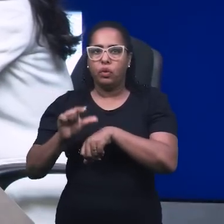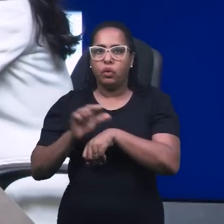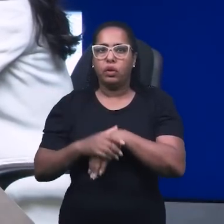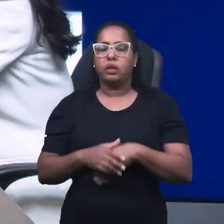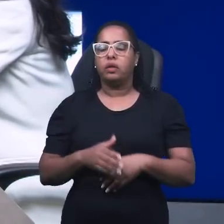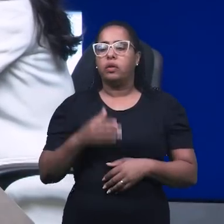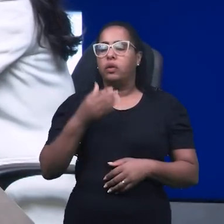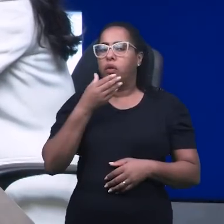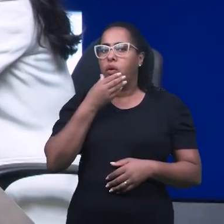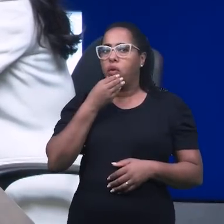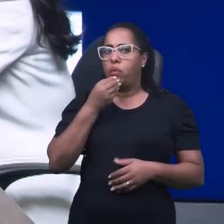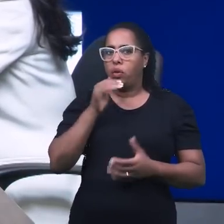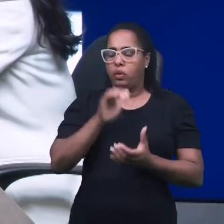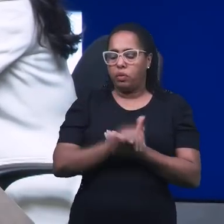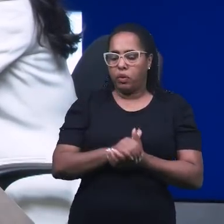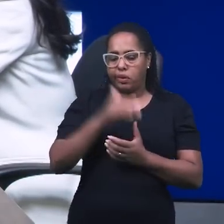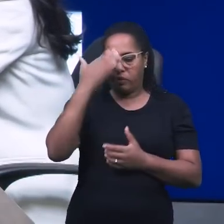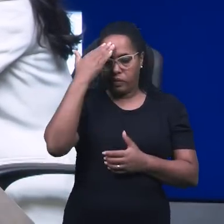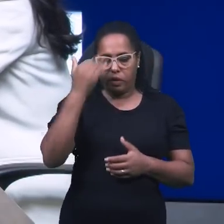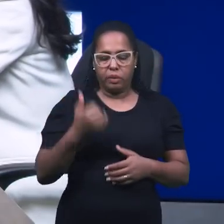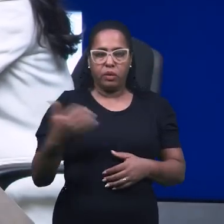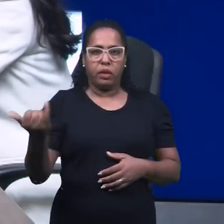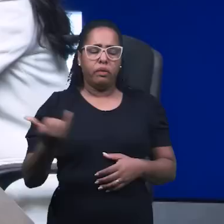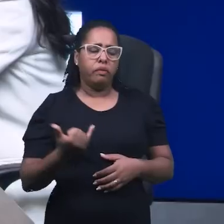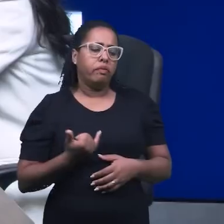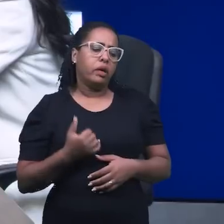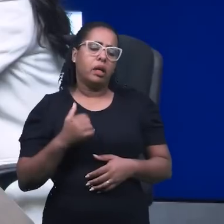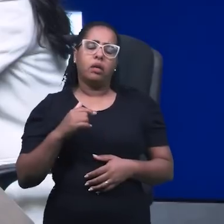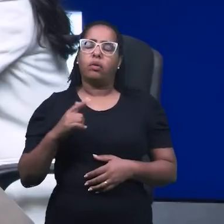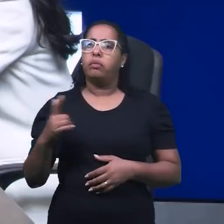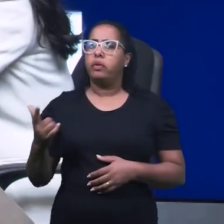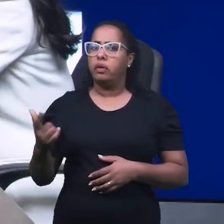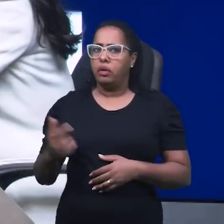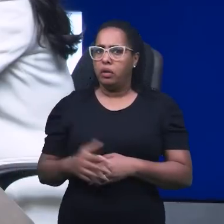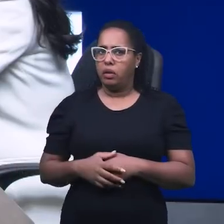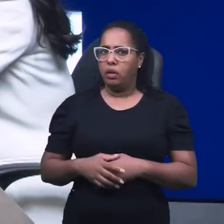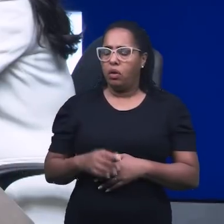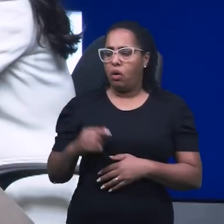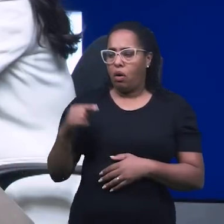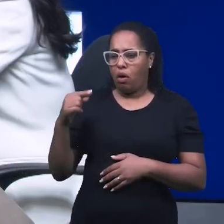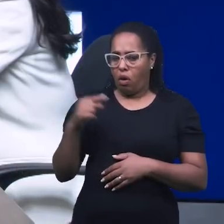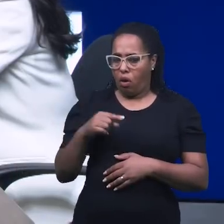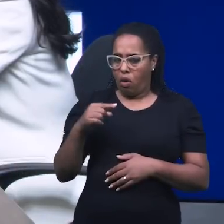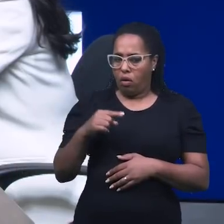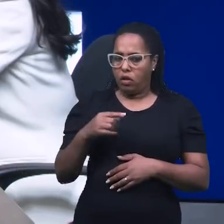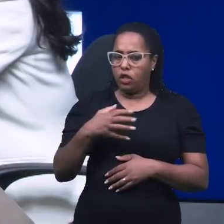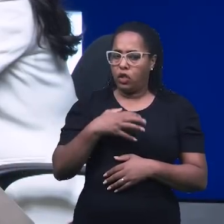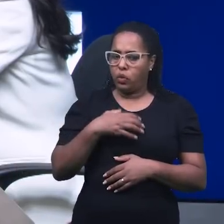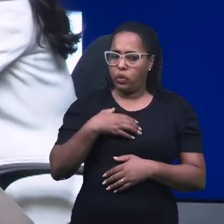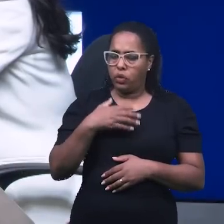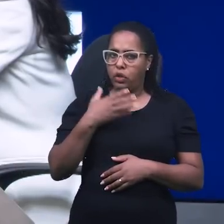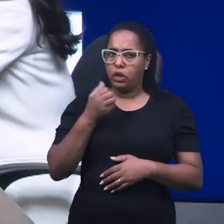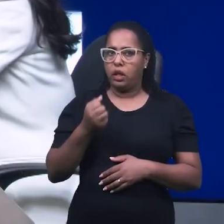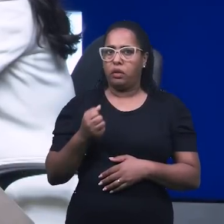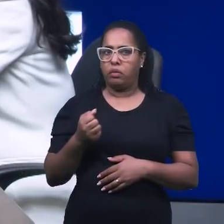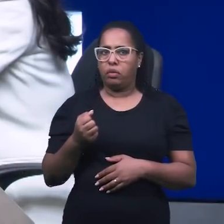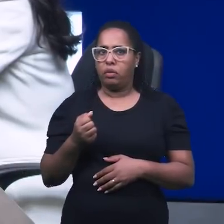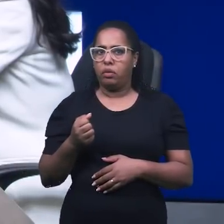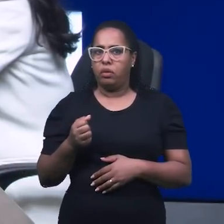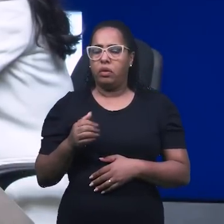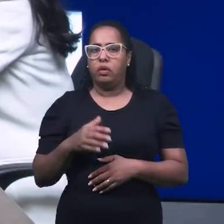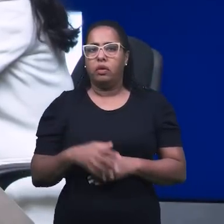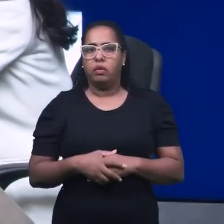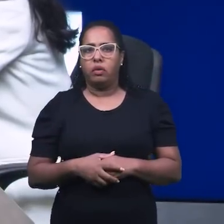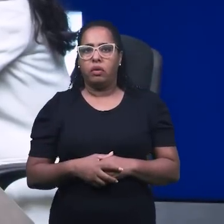aí meu esposo, com muita sabedoria, falou comigo: Letícia, mas tem uma maneira de você se alimentar. Vai na